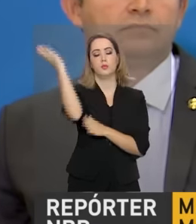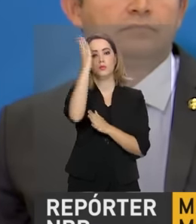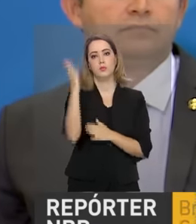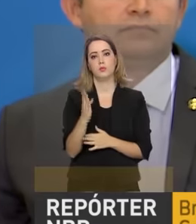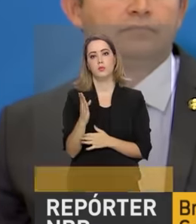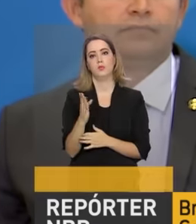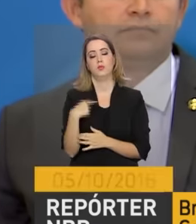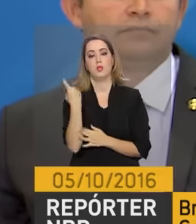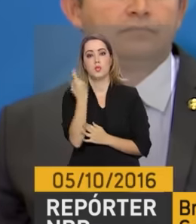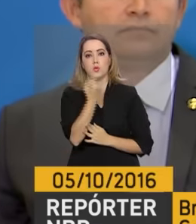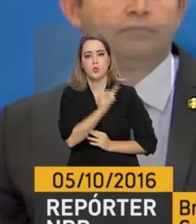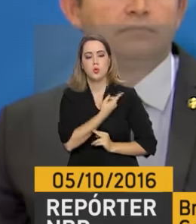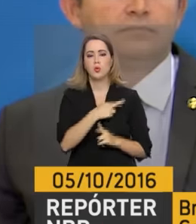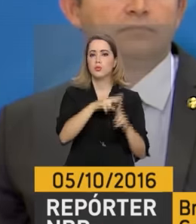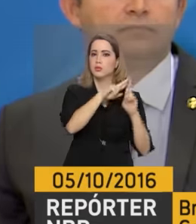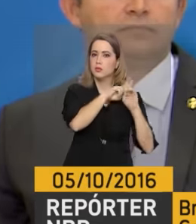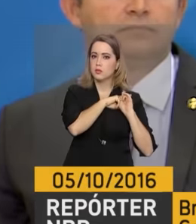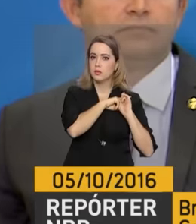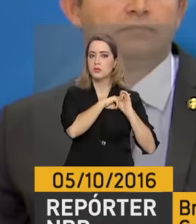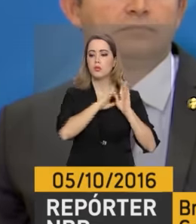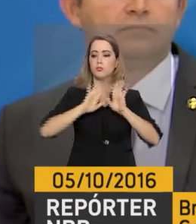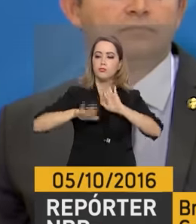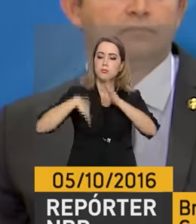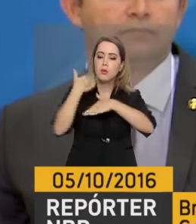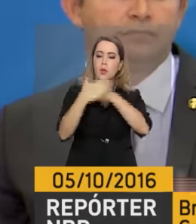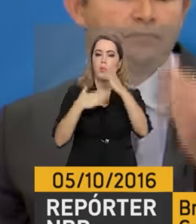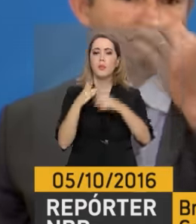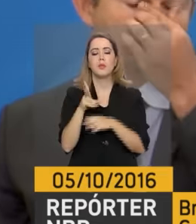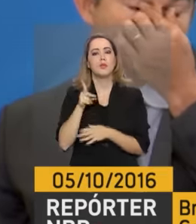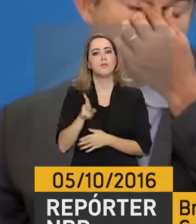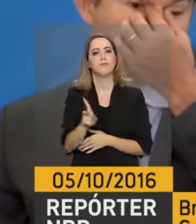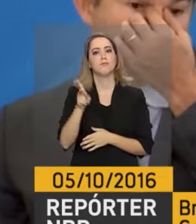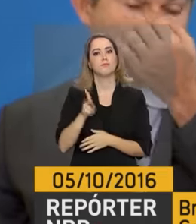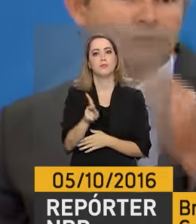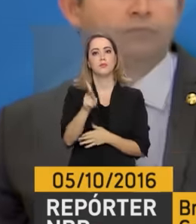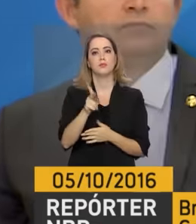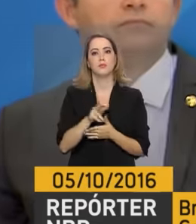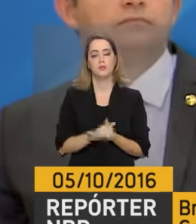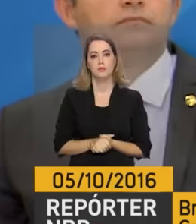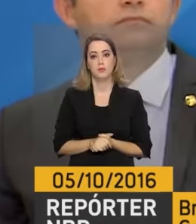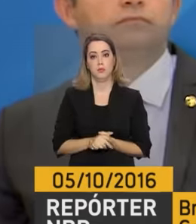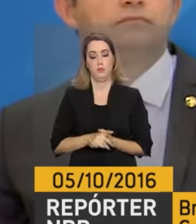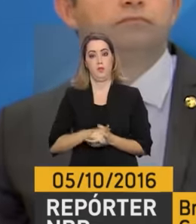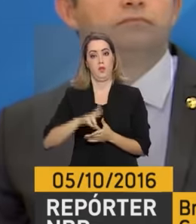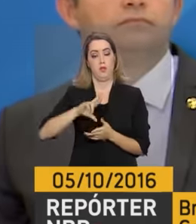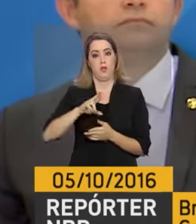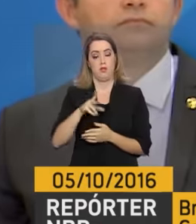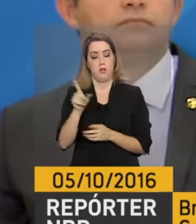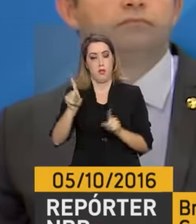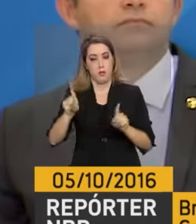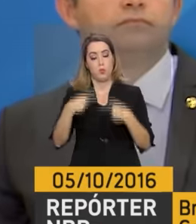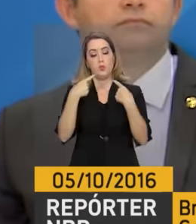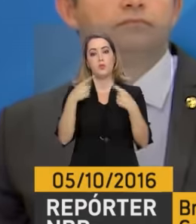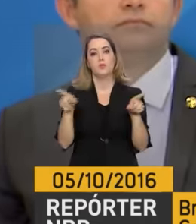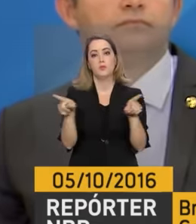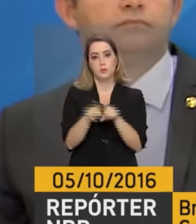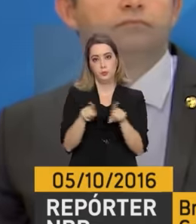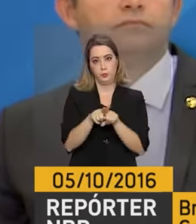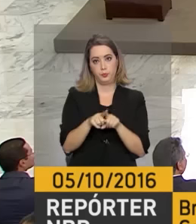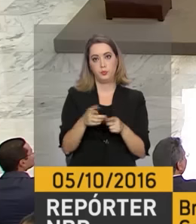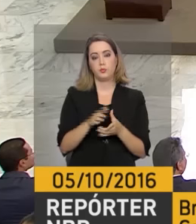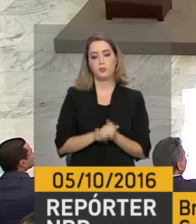As nossas responsabilidades aumentam a cada dia. E os desafios também.